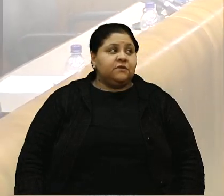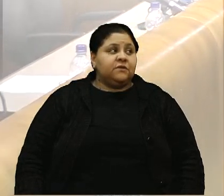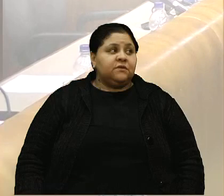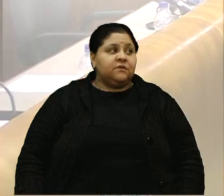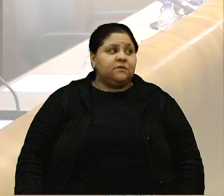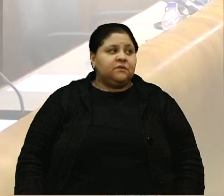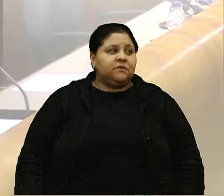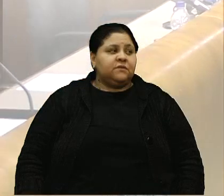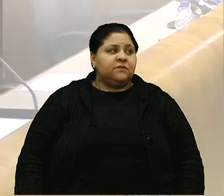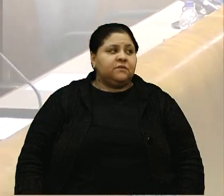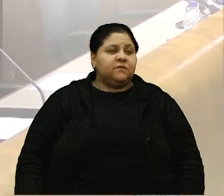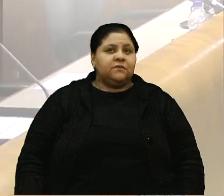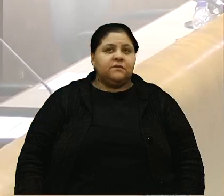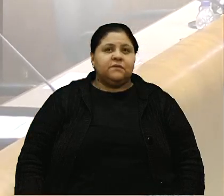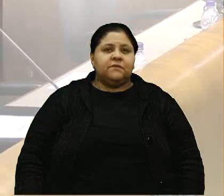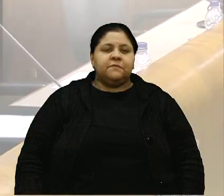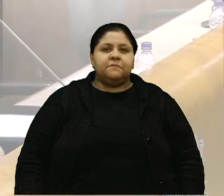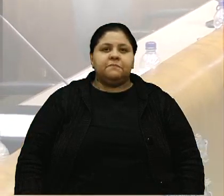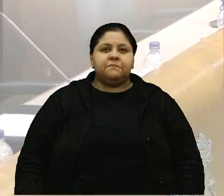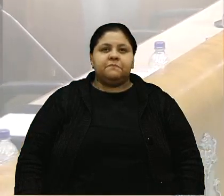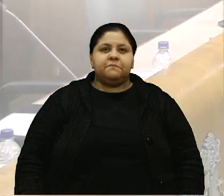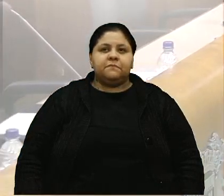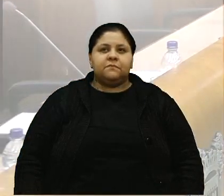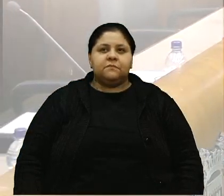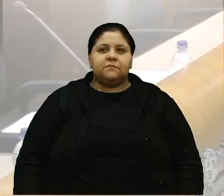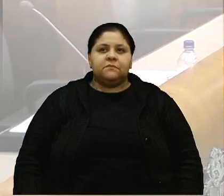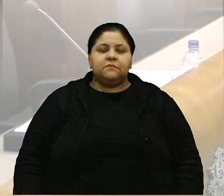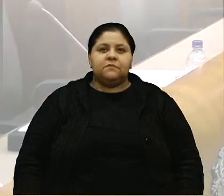Lá em cima daquele morro